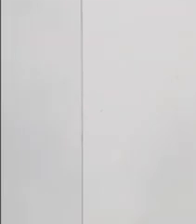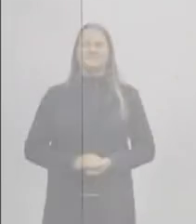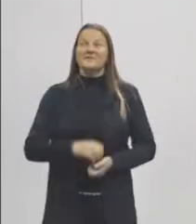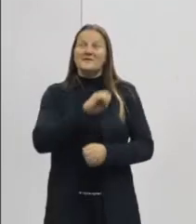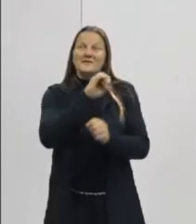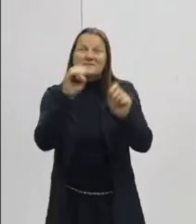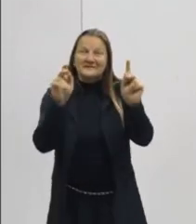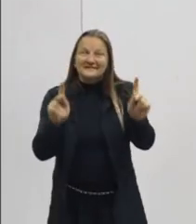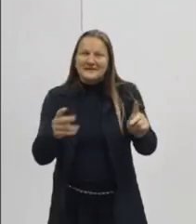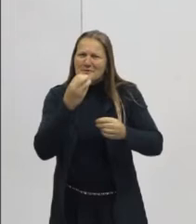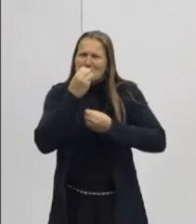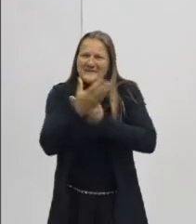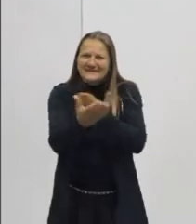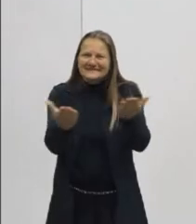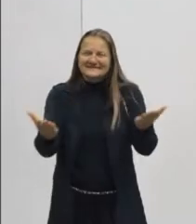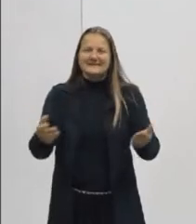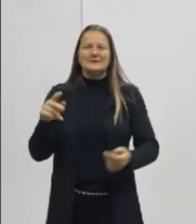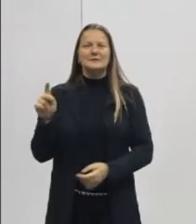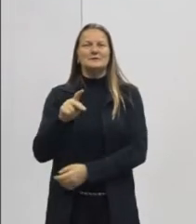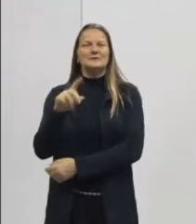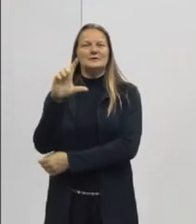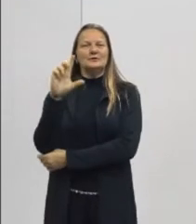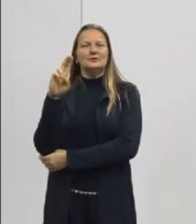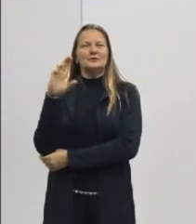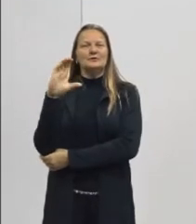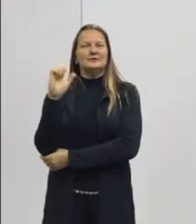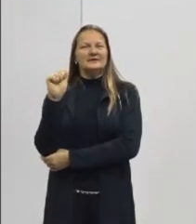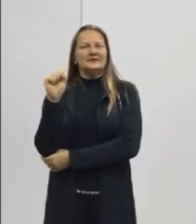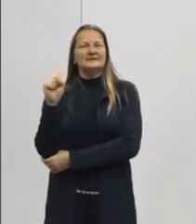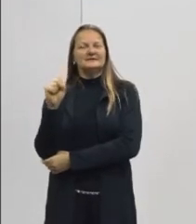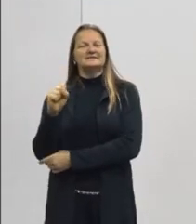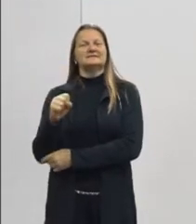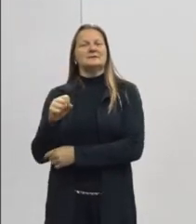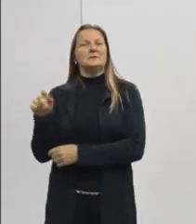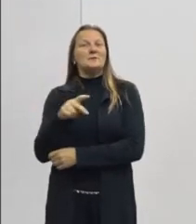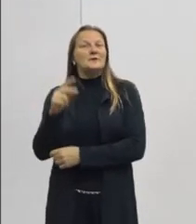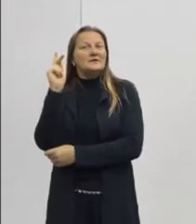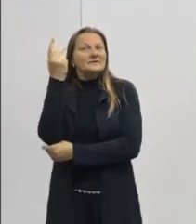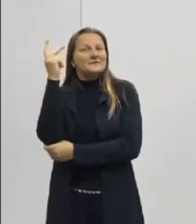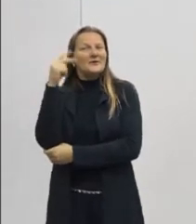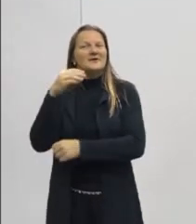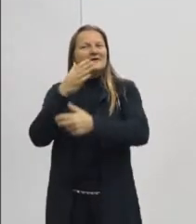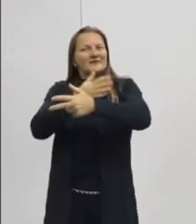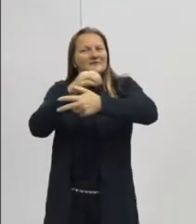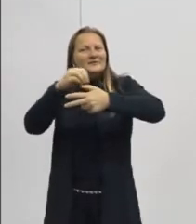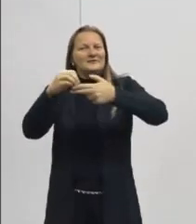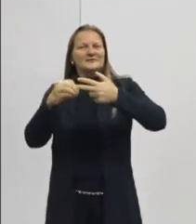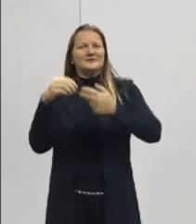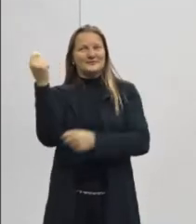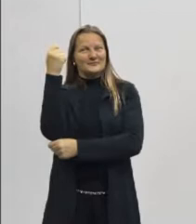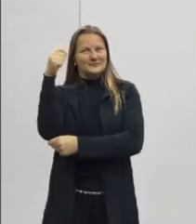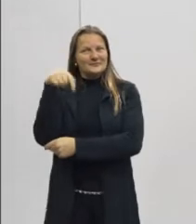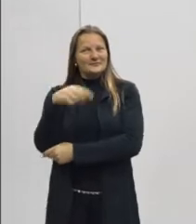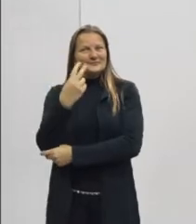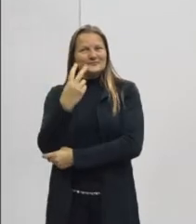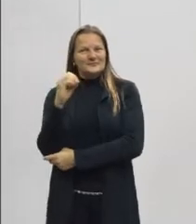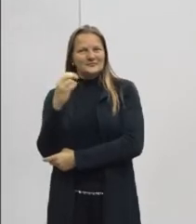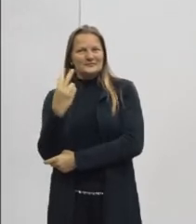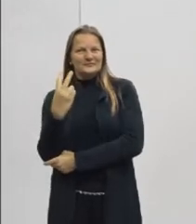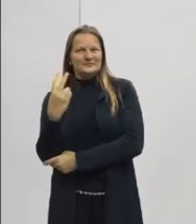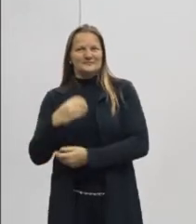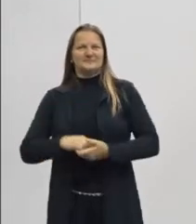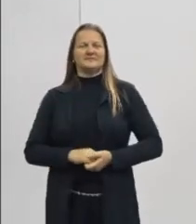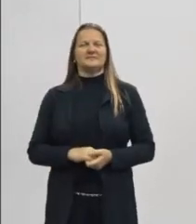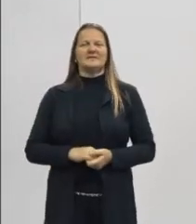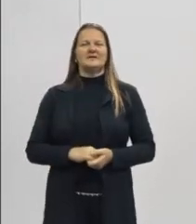E aí pessoal tudo bem eu sou o Lucas labella professor de história do Pré Enem RS 2022 Eu sou um homem branco